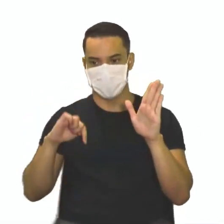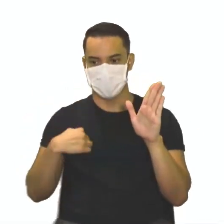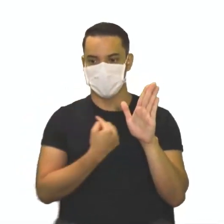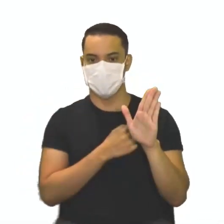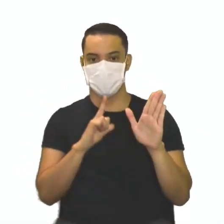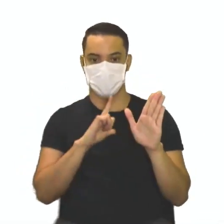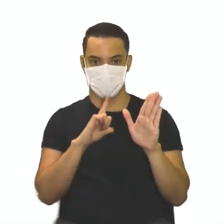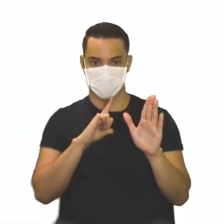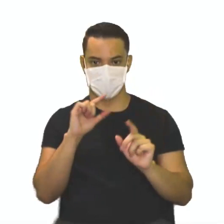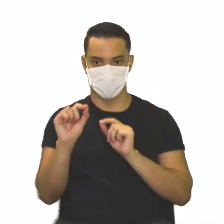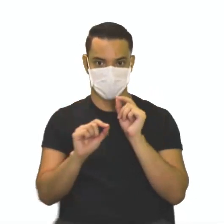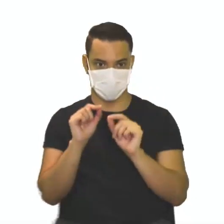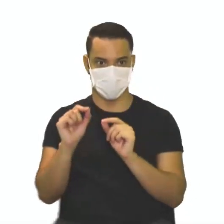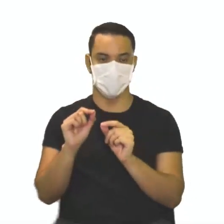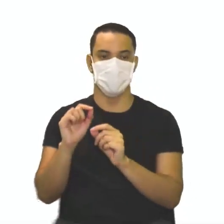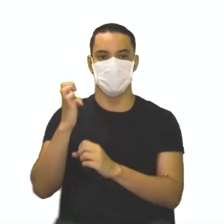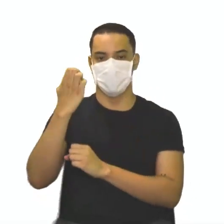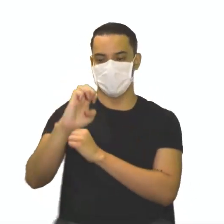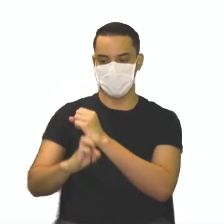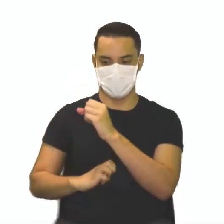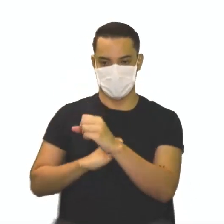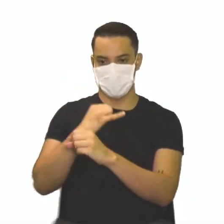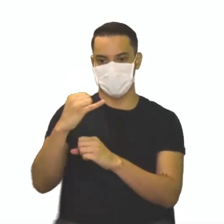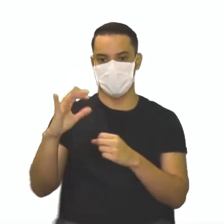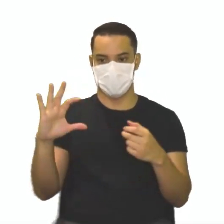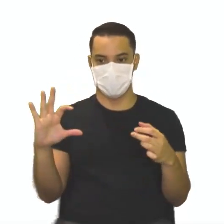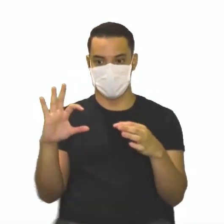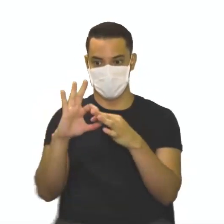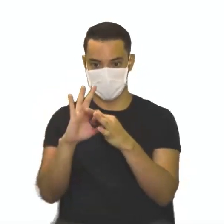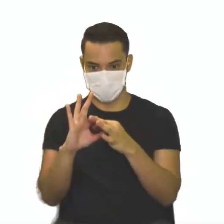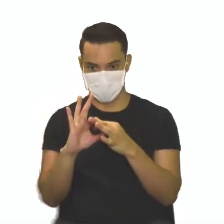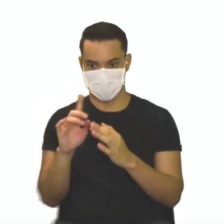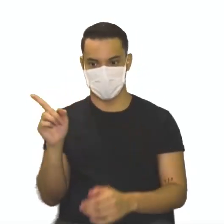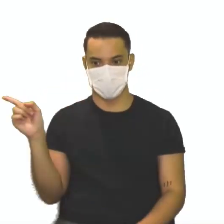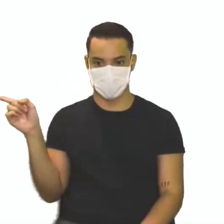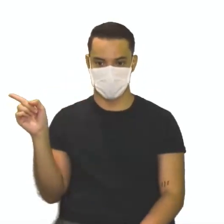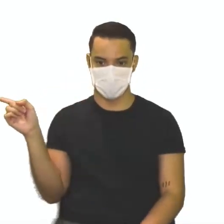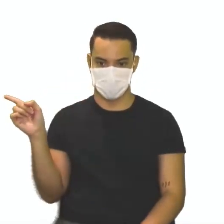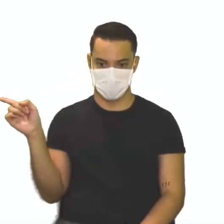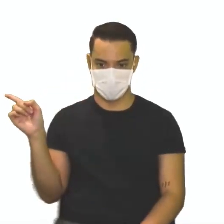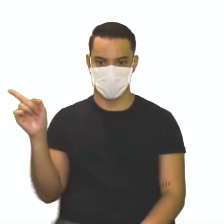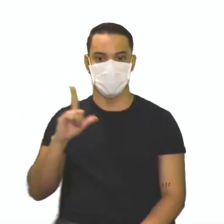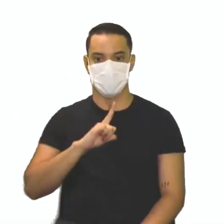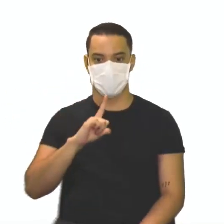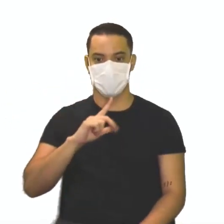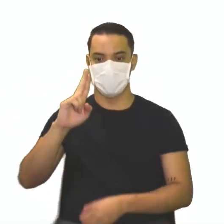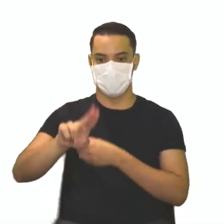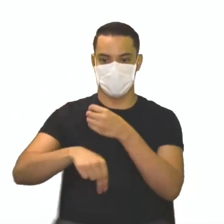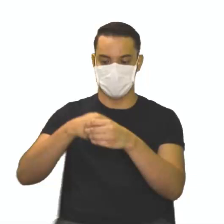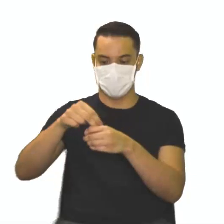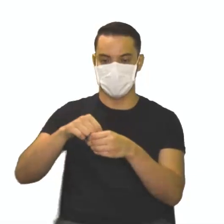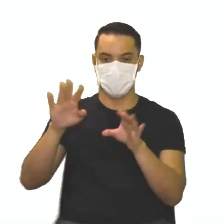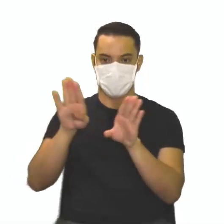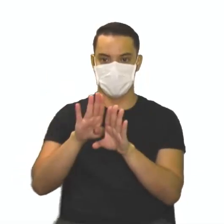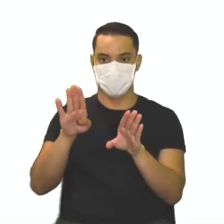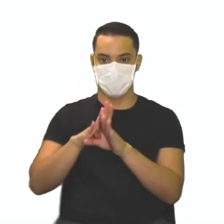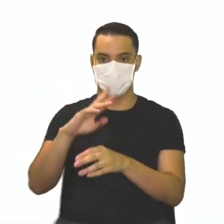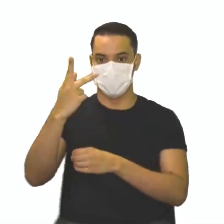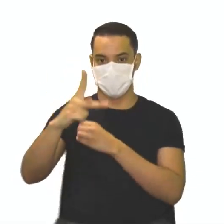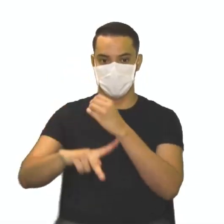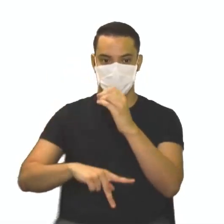estão fracamente ligados ao núcleo e aqui no núcleo os prótons e os nêutrons, tá bom?